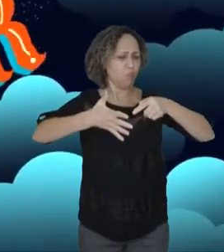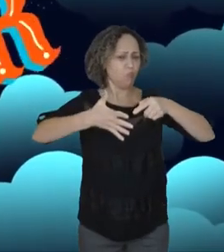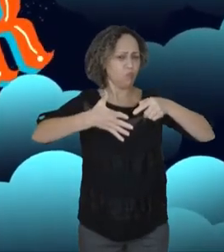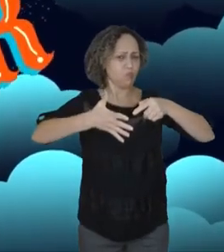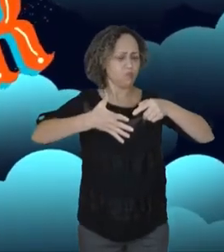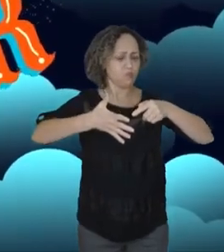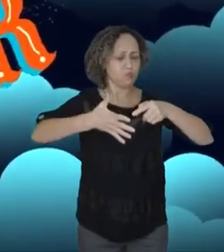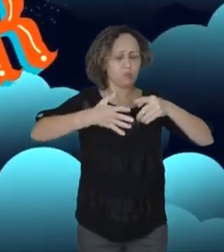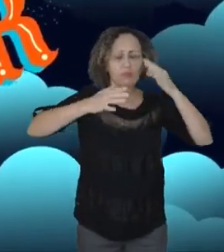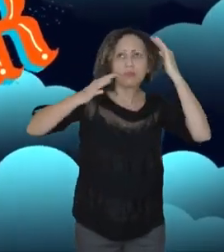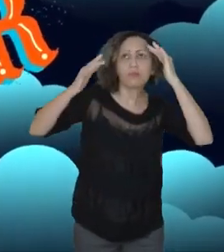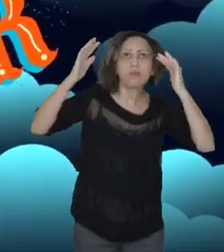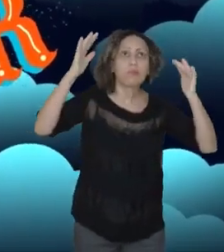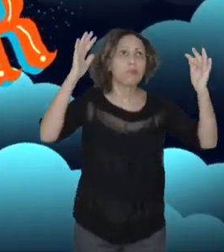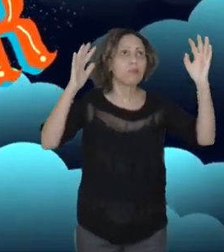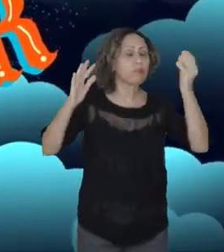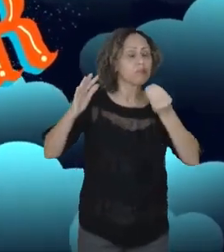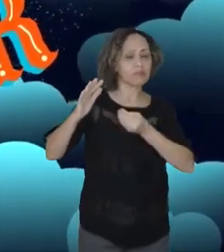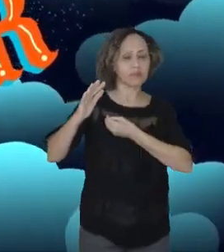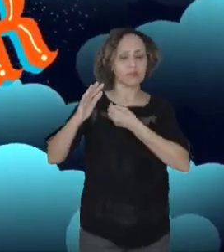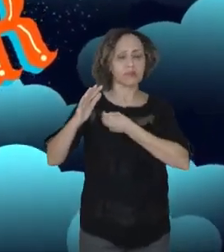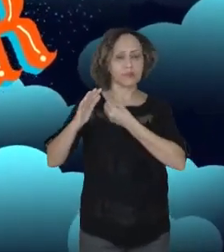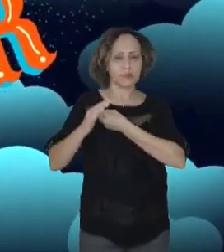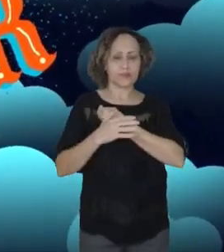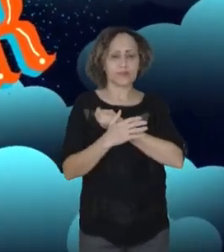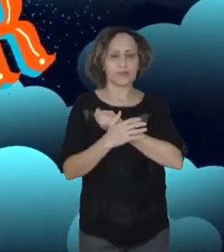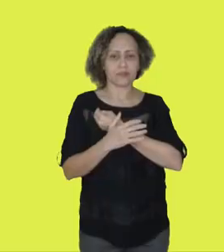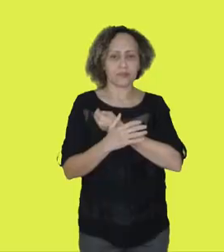tenho sonhos pra viver.